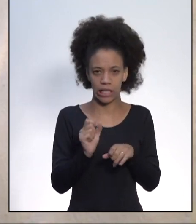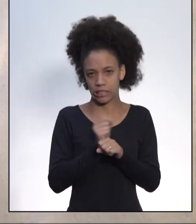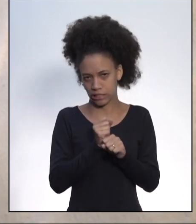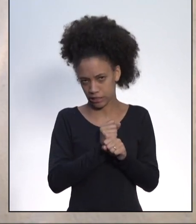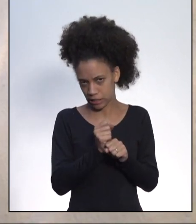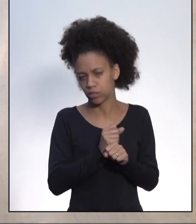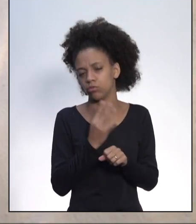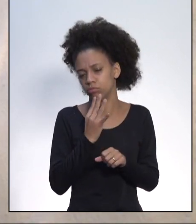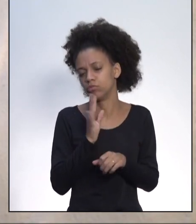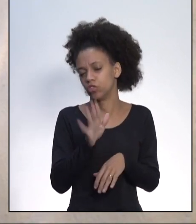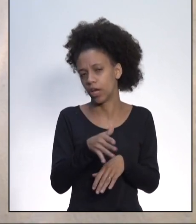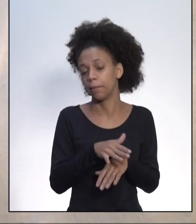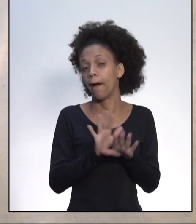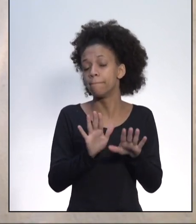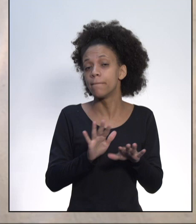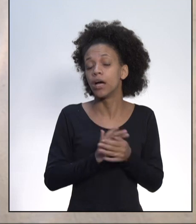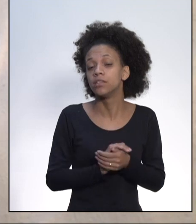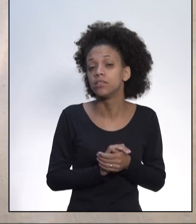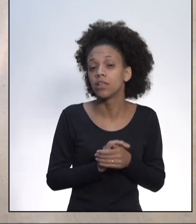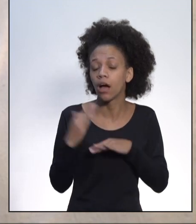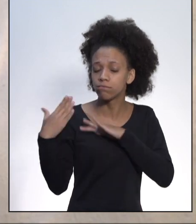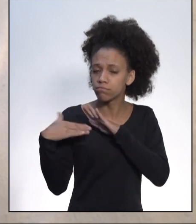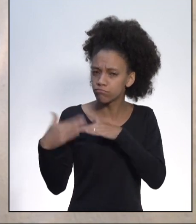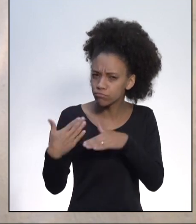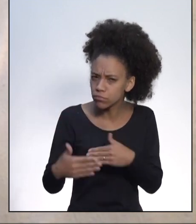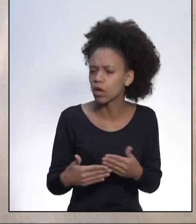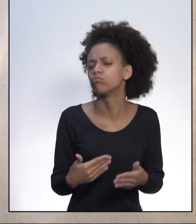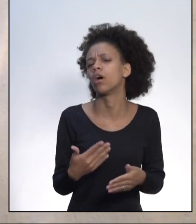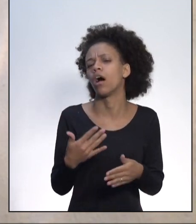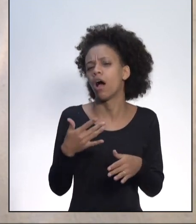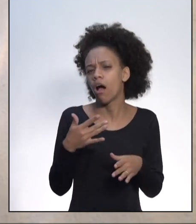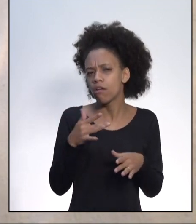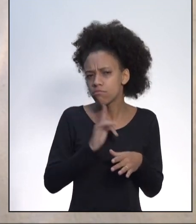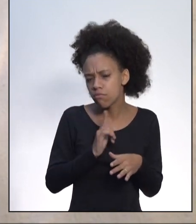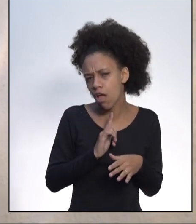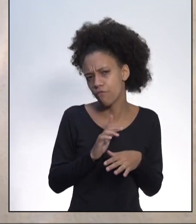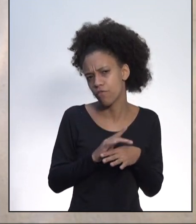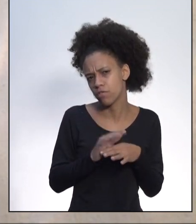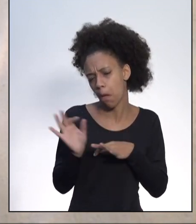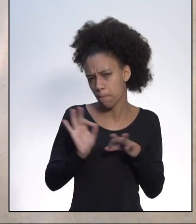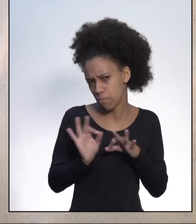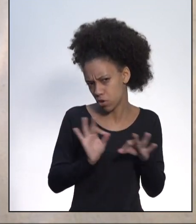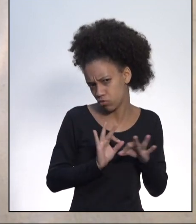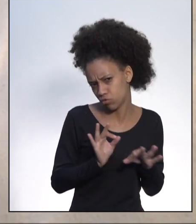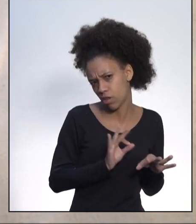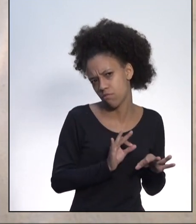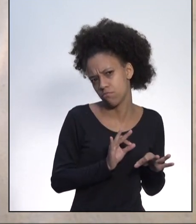pelo menos, e ao longo da minha trajetória tiveram projetos